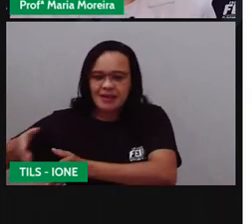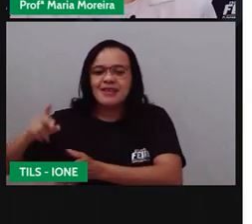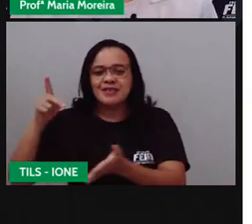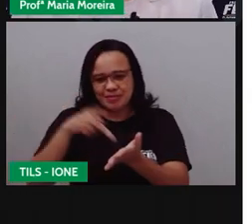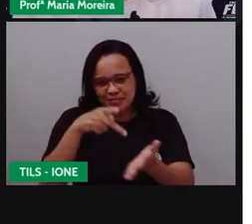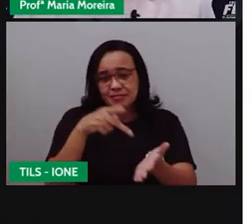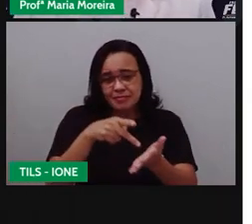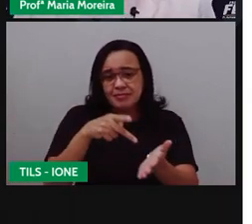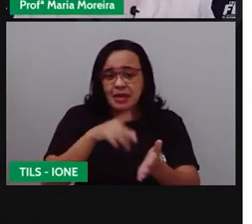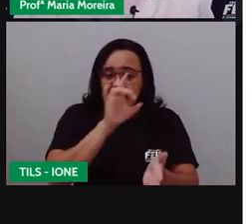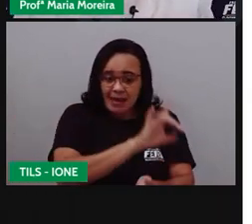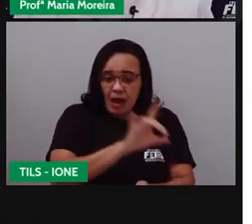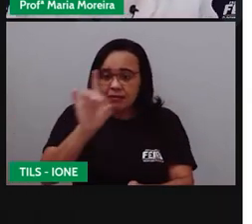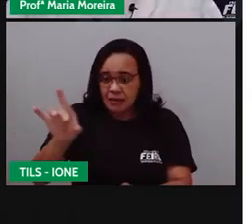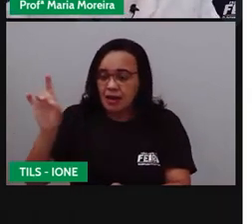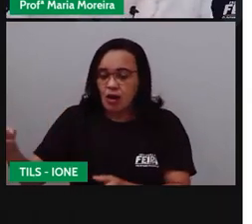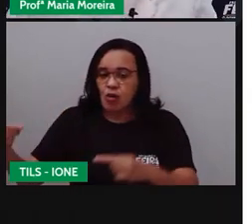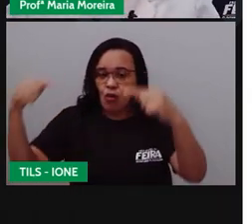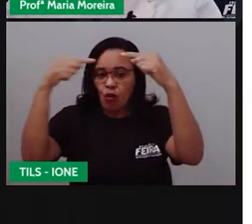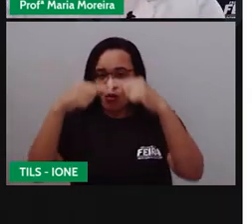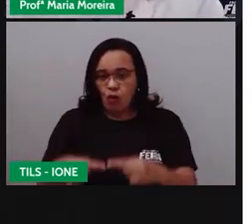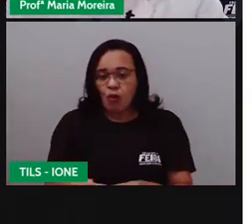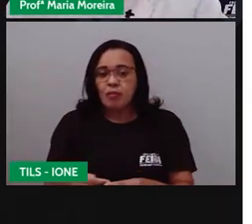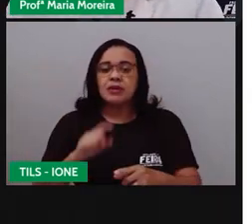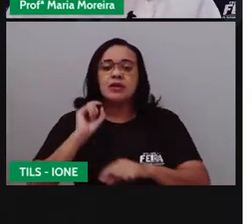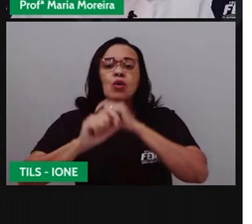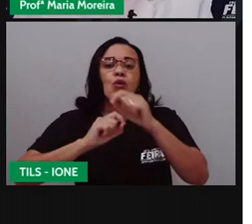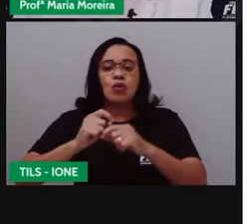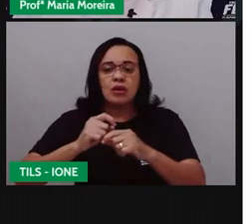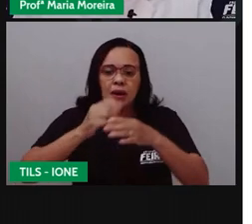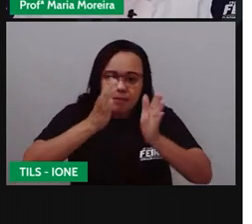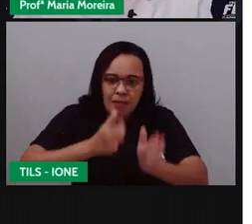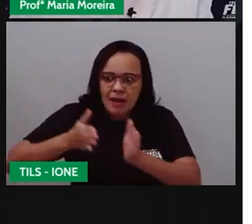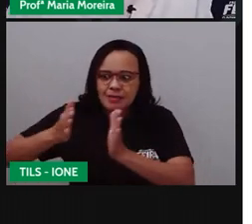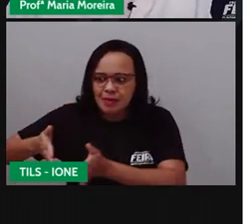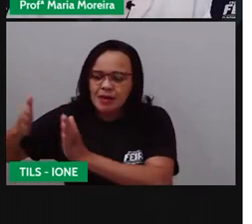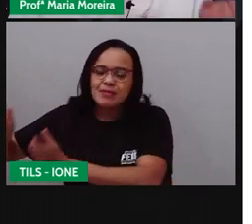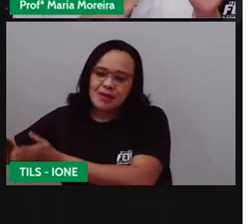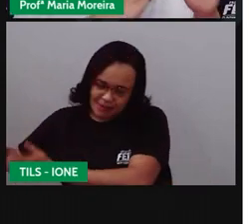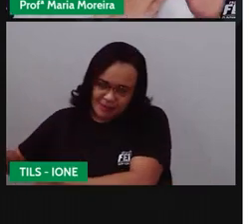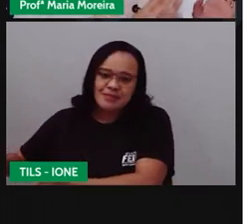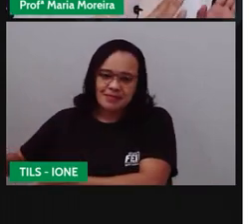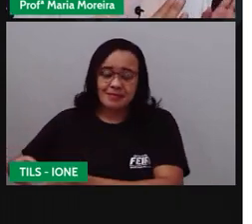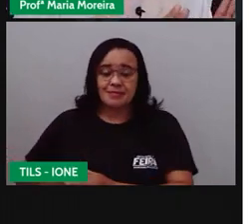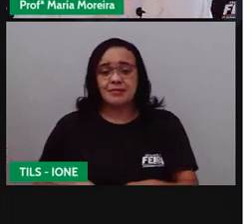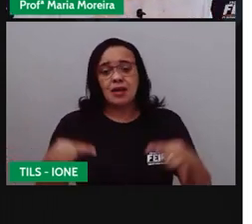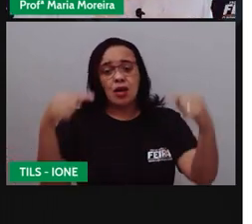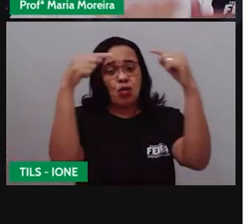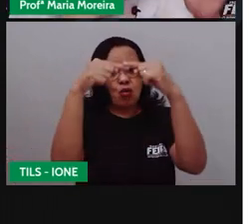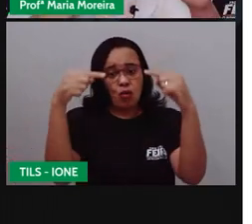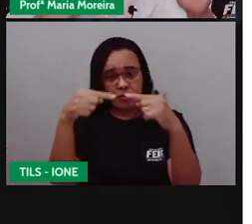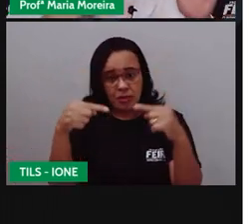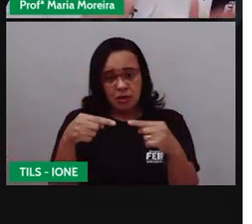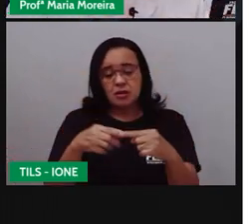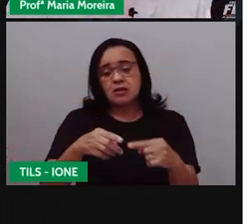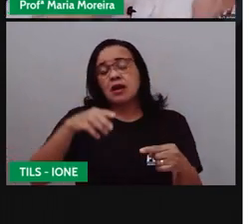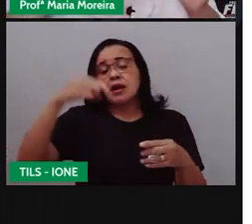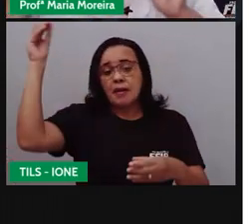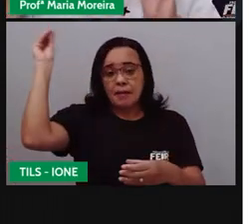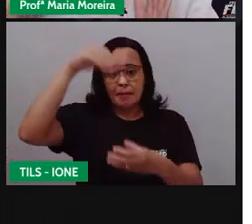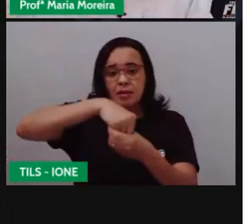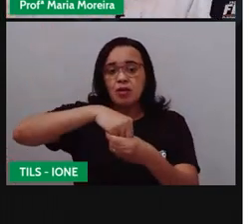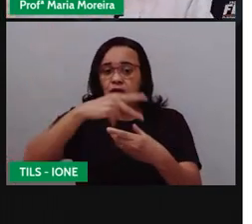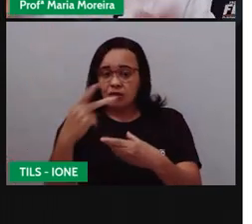o quê. Isso é uma biografia. Eu sigo a ordem dos fatos, certo? O que aconteceu no ano 2000, no ano 2001,